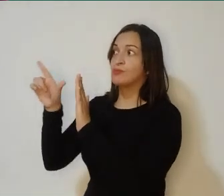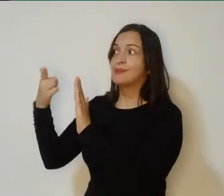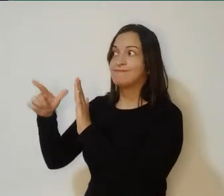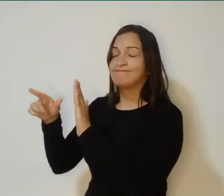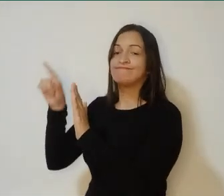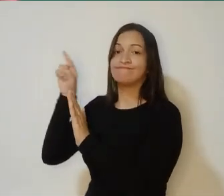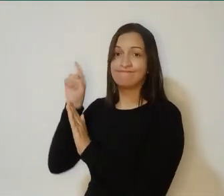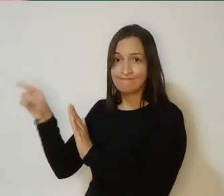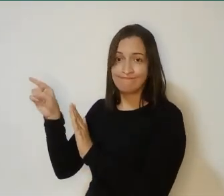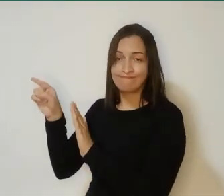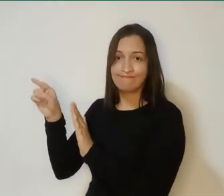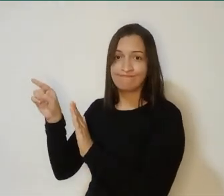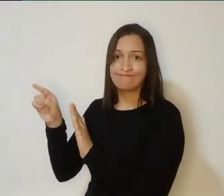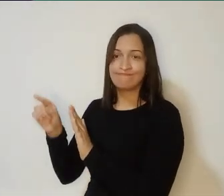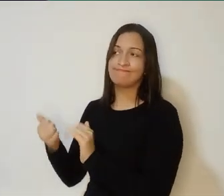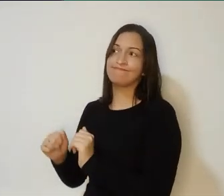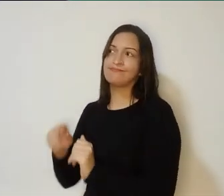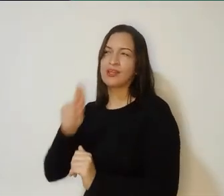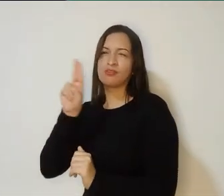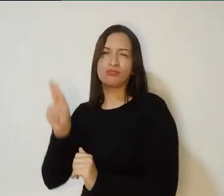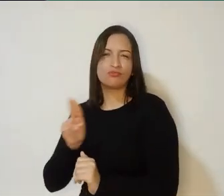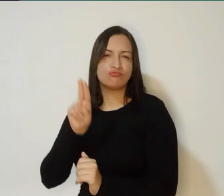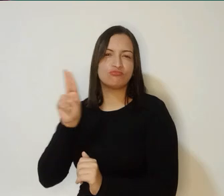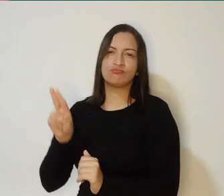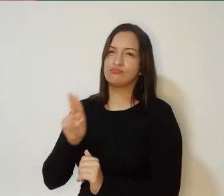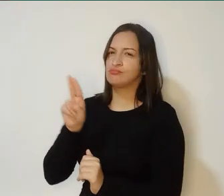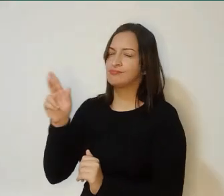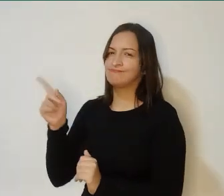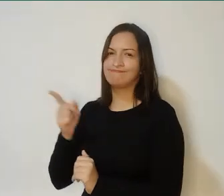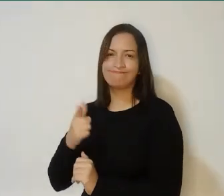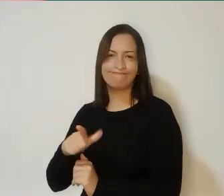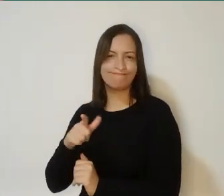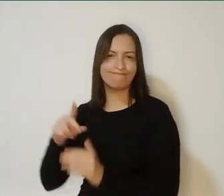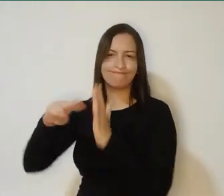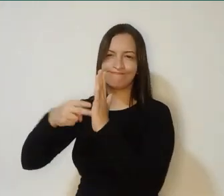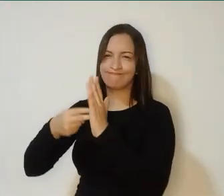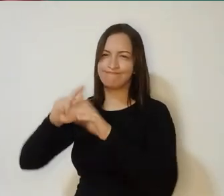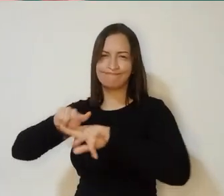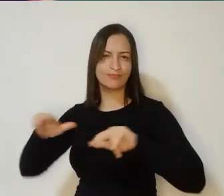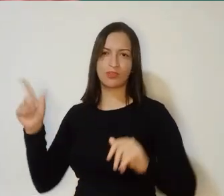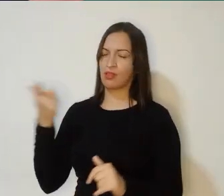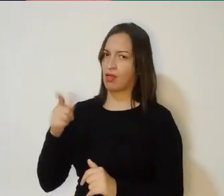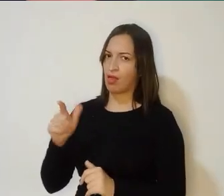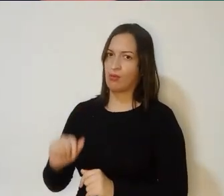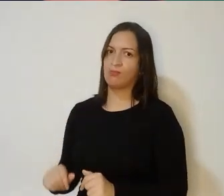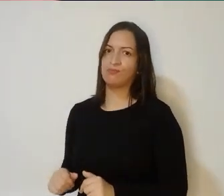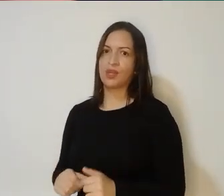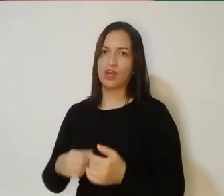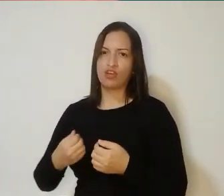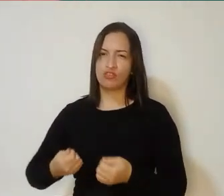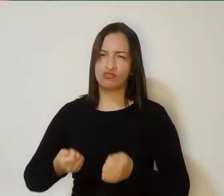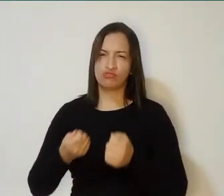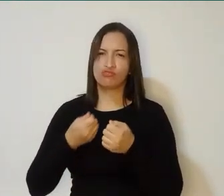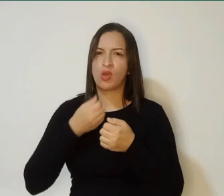tem uma perspectiva mais utilitária. Ela serve para algo, né? Serve para dar